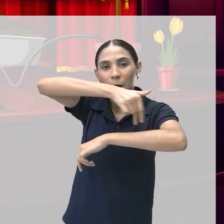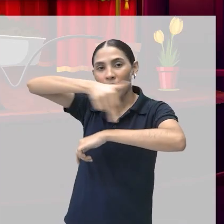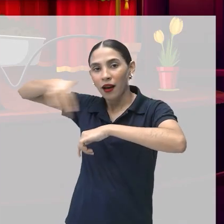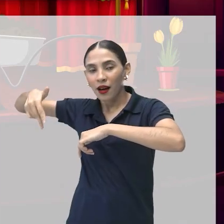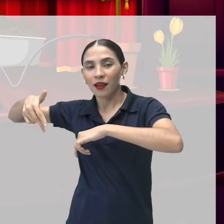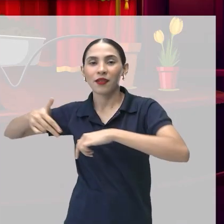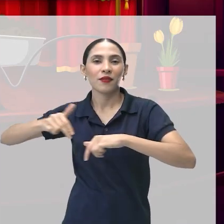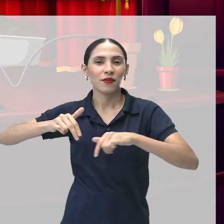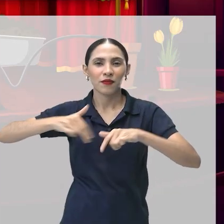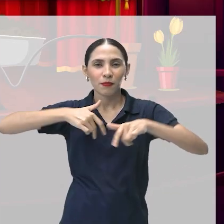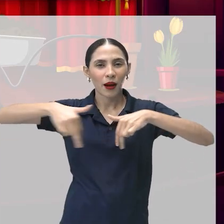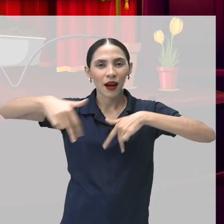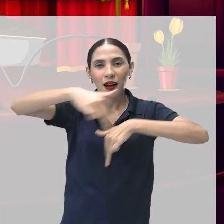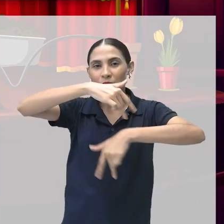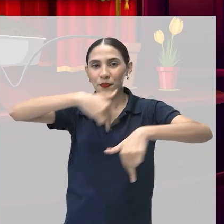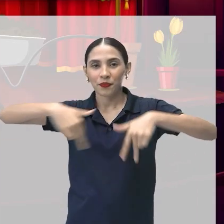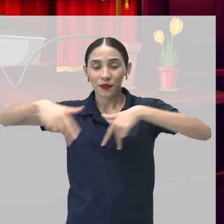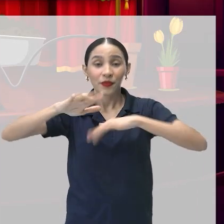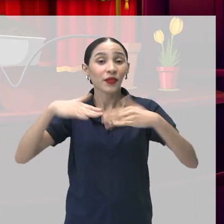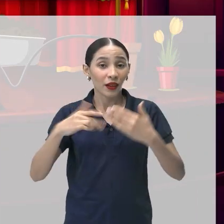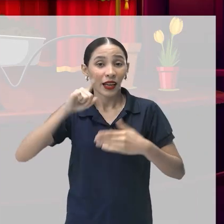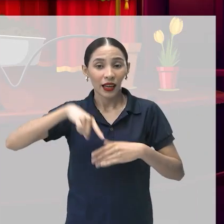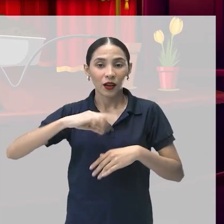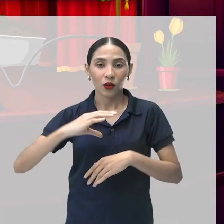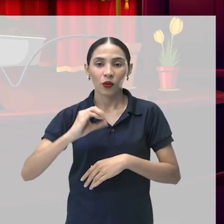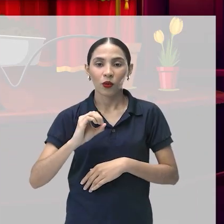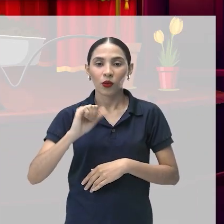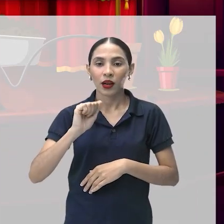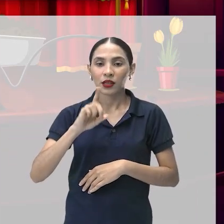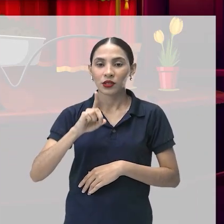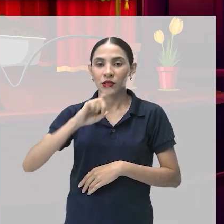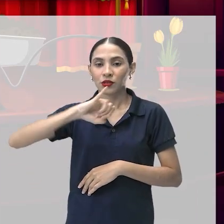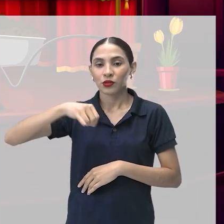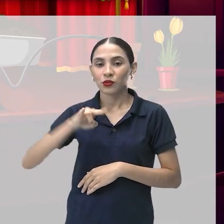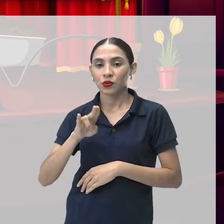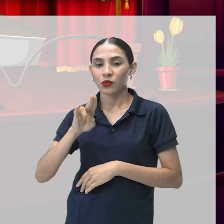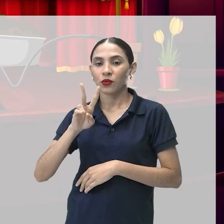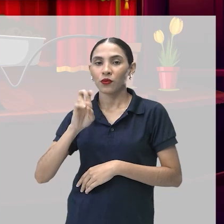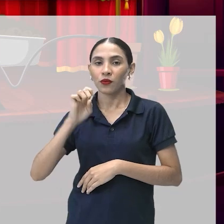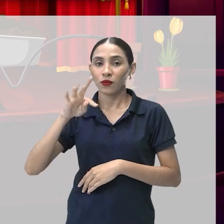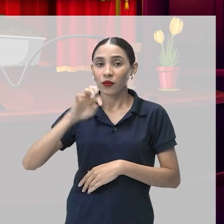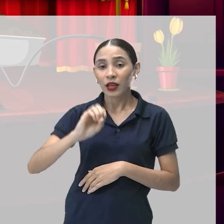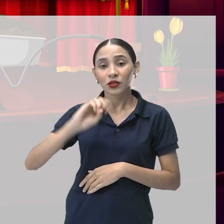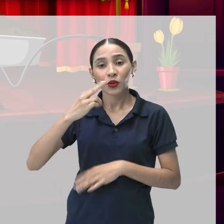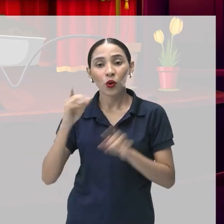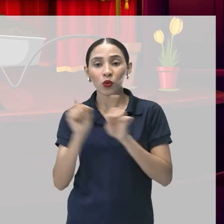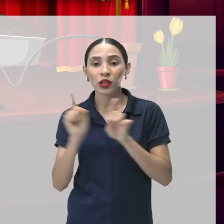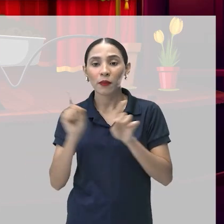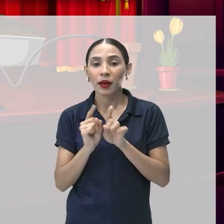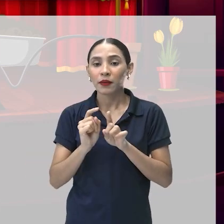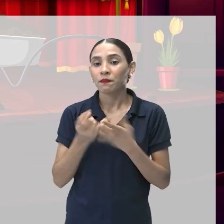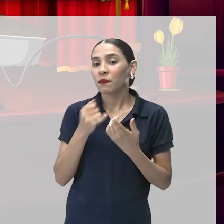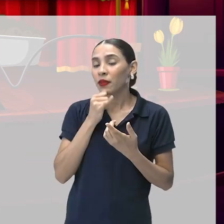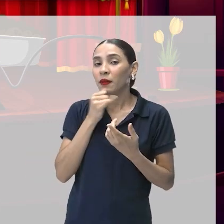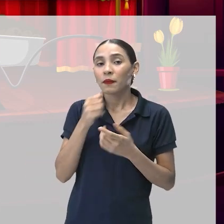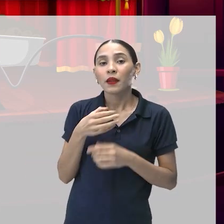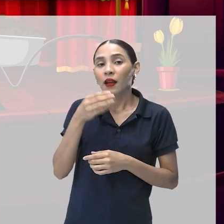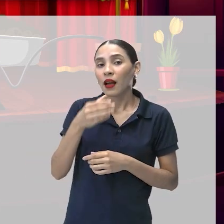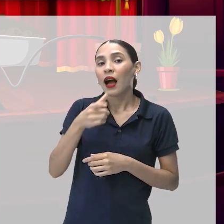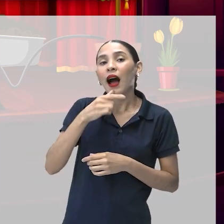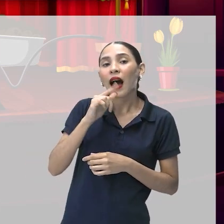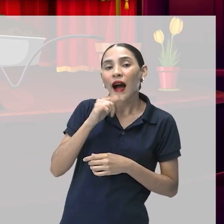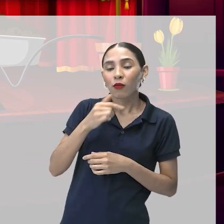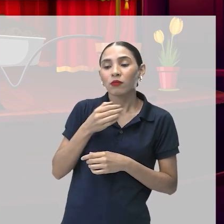várias pessoas passando por trás, pela frente, aquilo ali são coadjuvantes. Ou o empregado que entra só para entregar uma água e sai